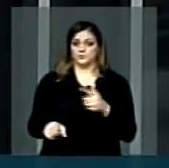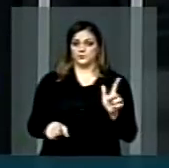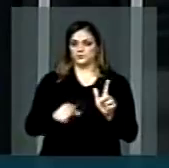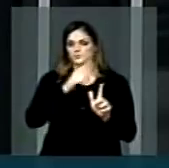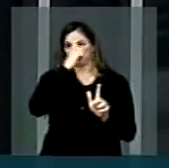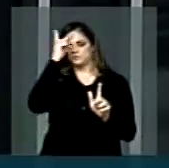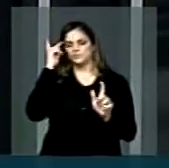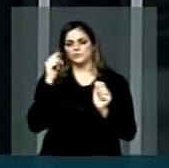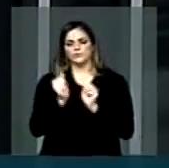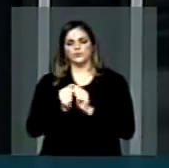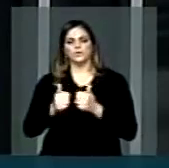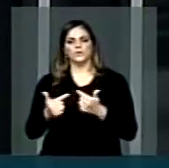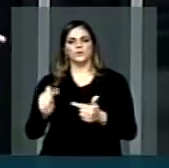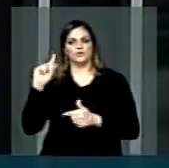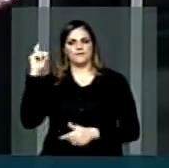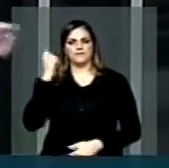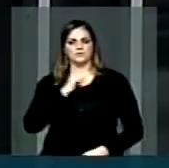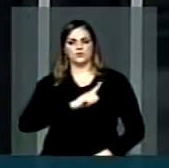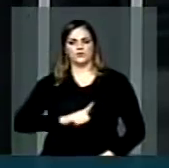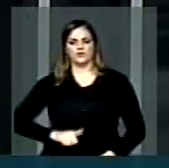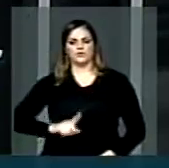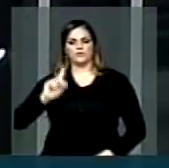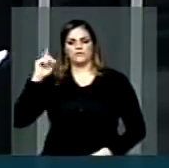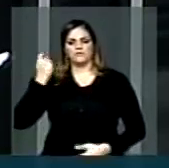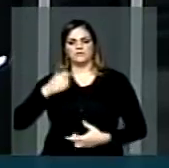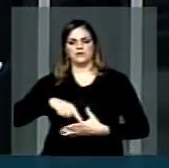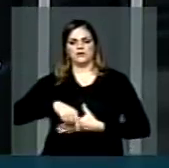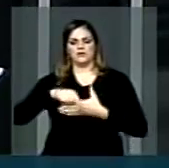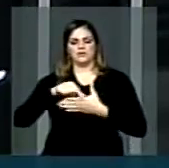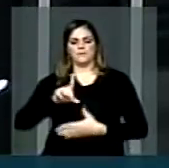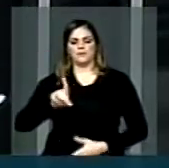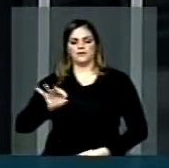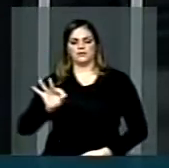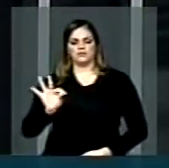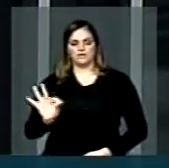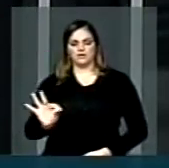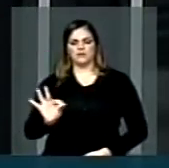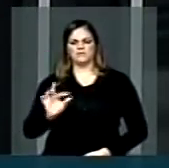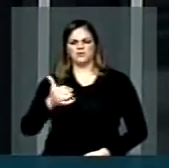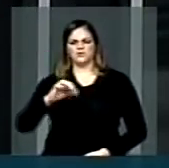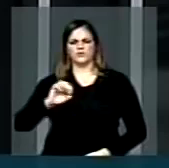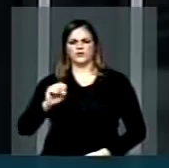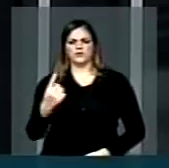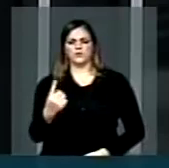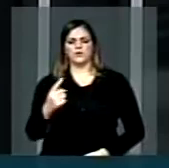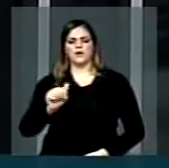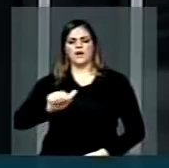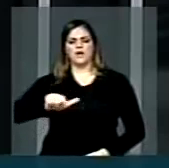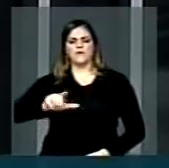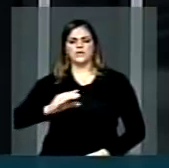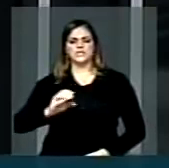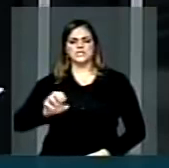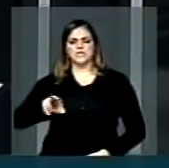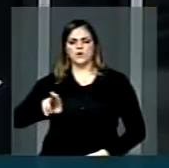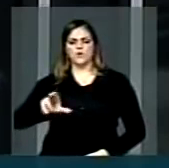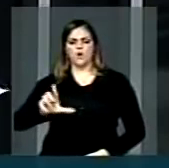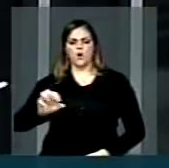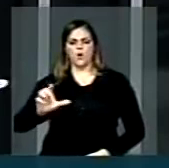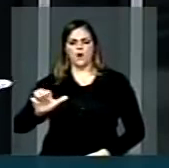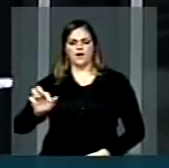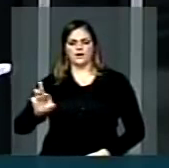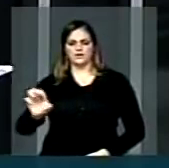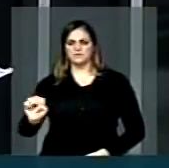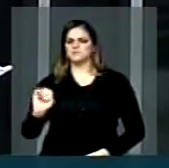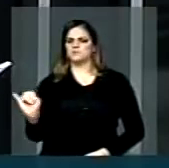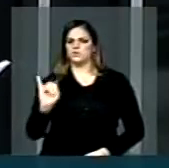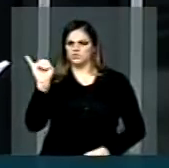dessa causa, o ex-governador e ex-líder do PDT aqui no Congresso em 1981, deputado Alceu Colares, um dos grandes referências